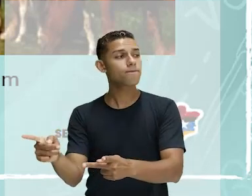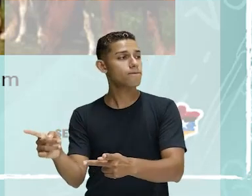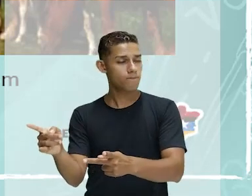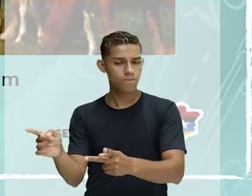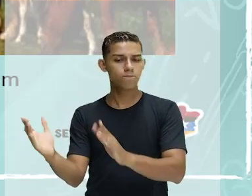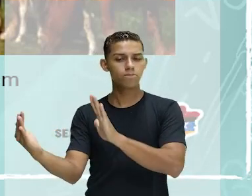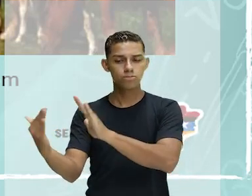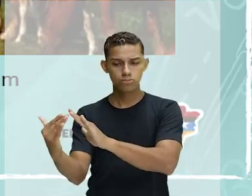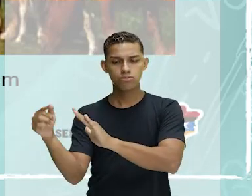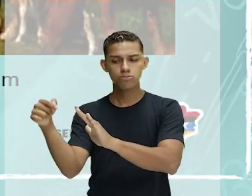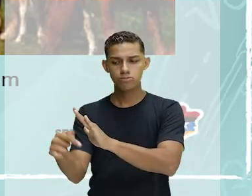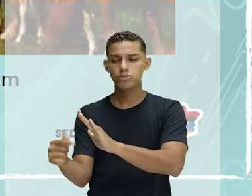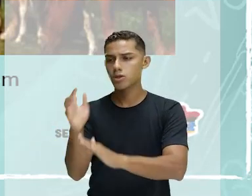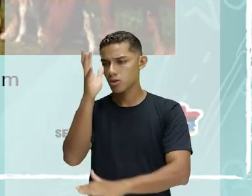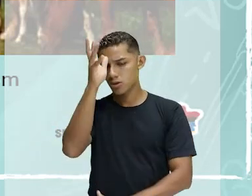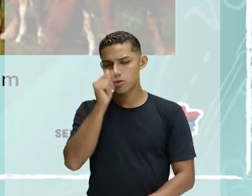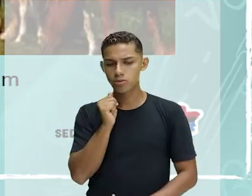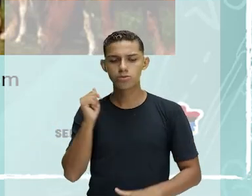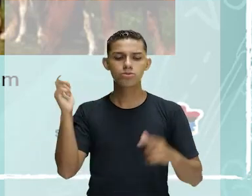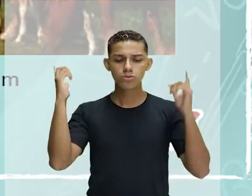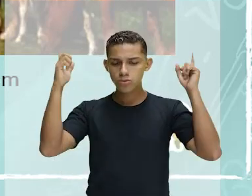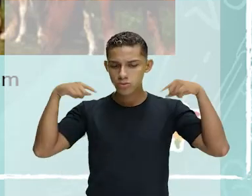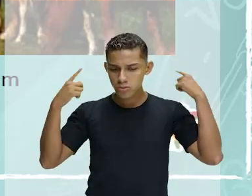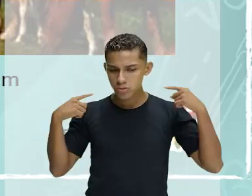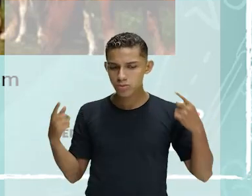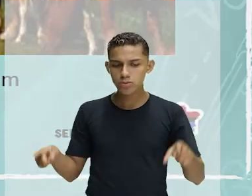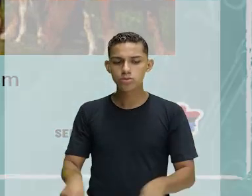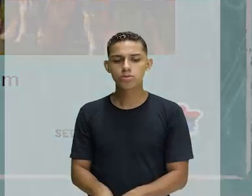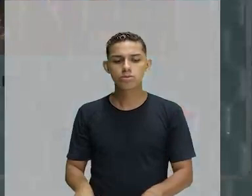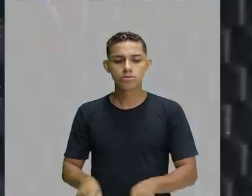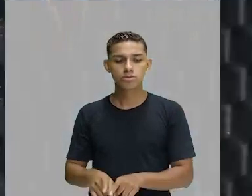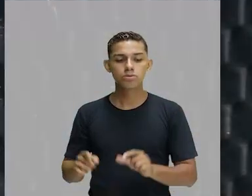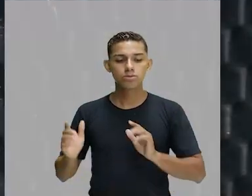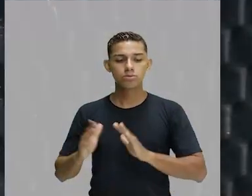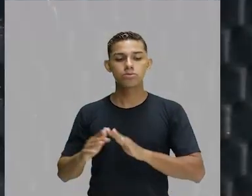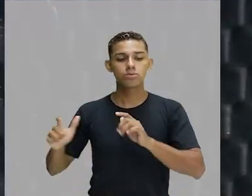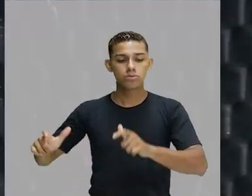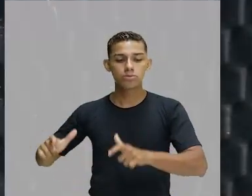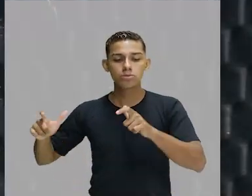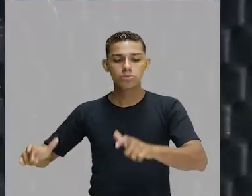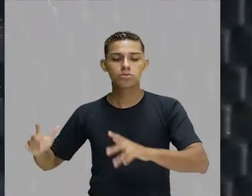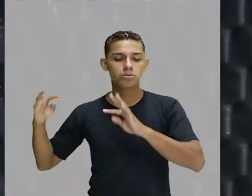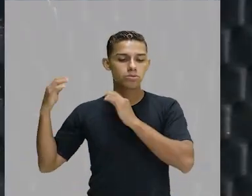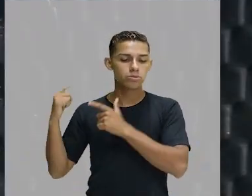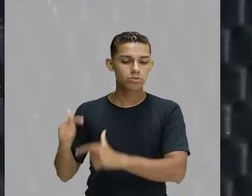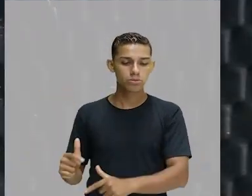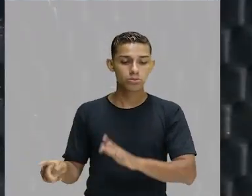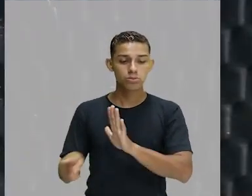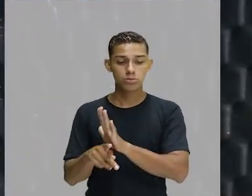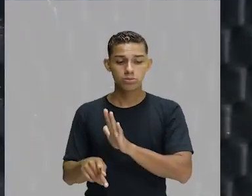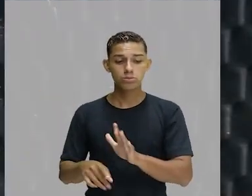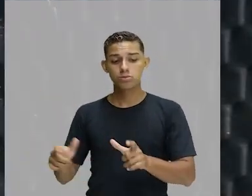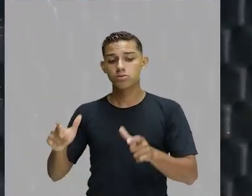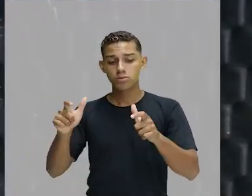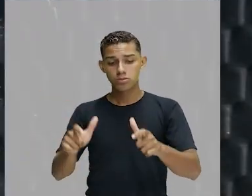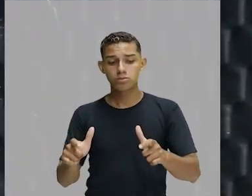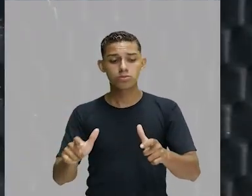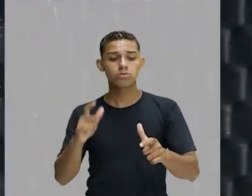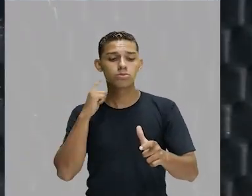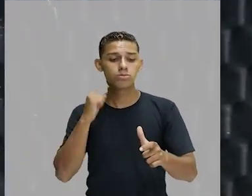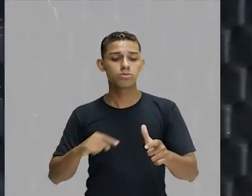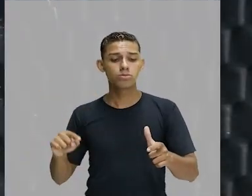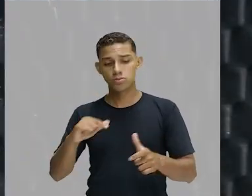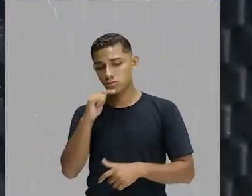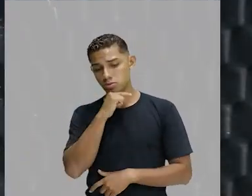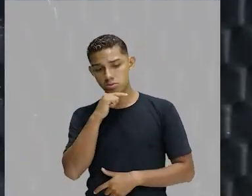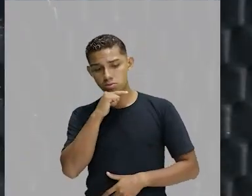casas de campo tradicionais, centros de interpretação, queijarias, vinícolas, museus do azeite,